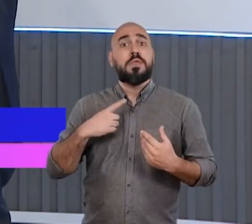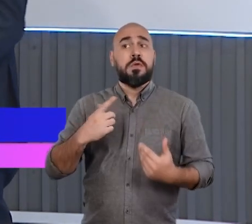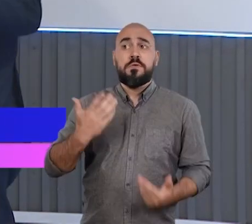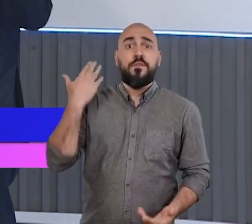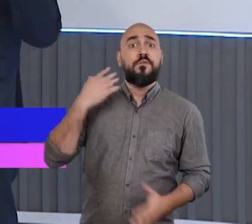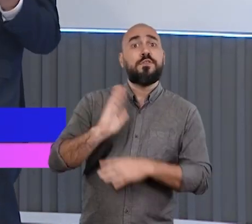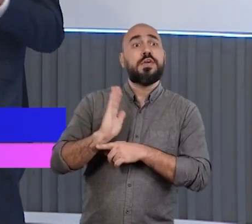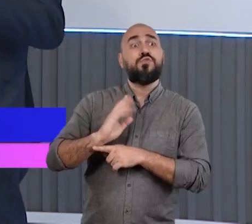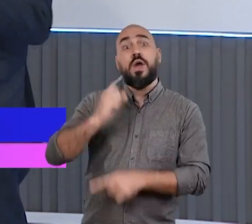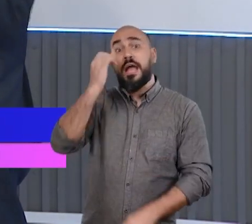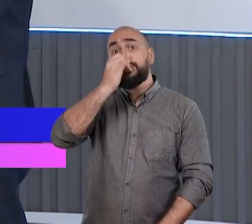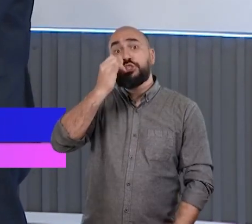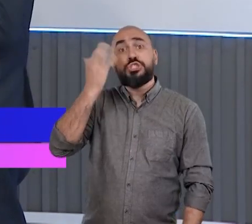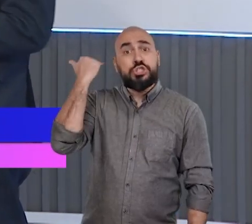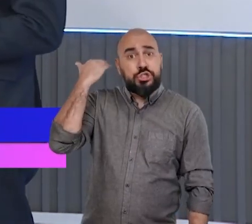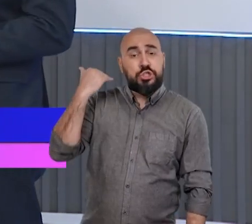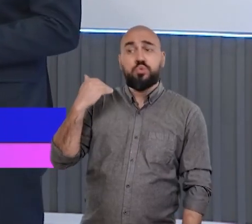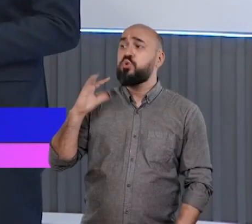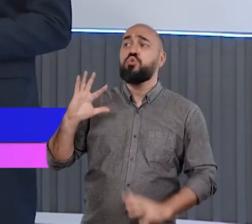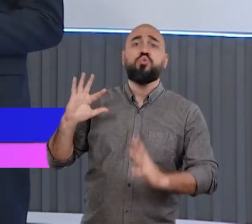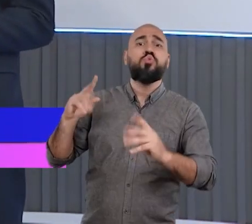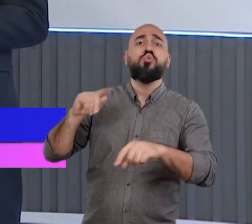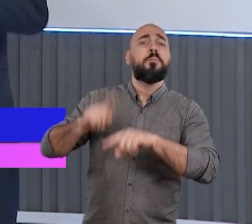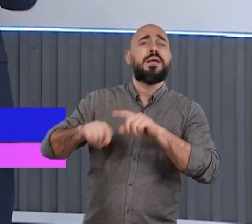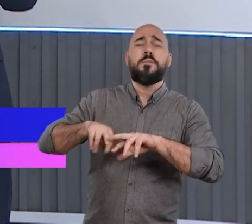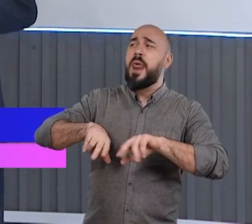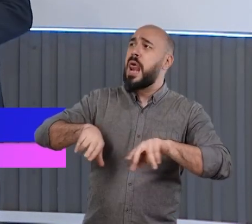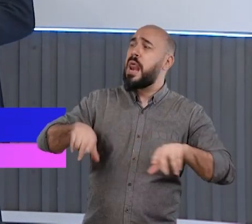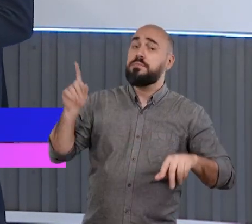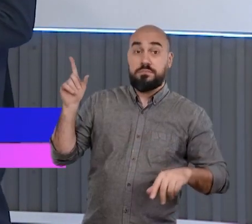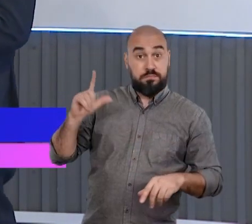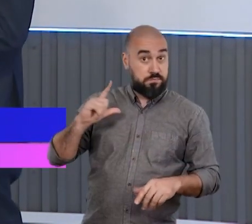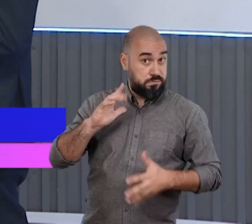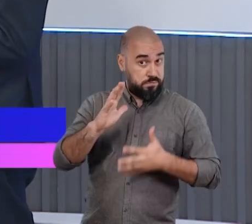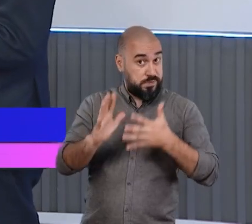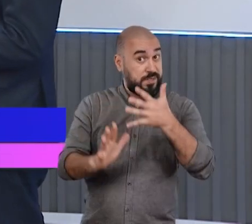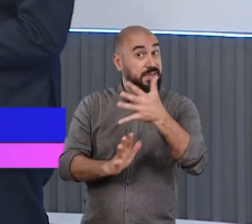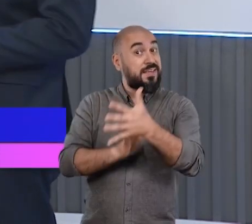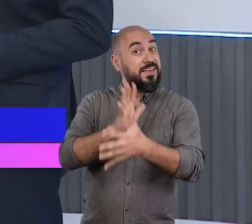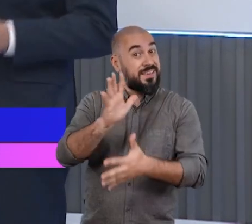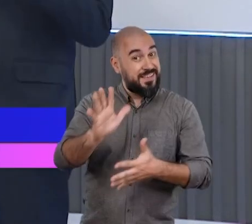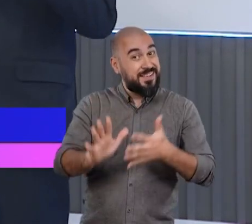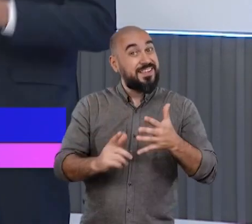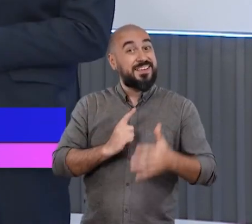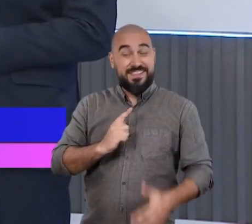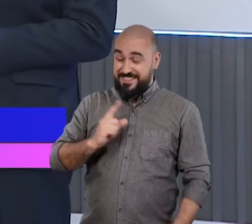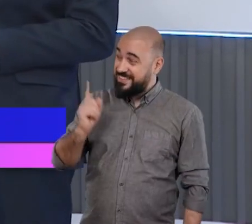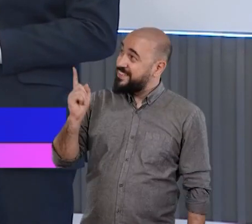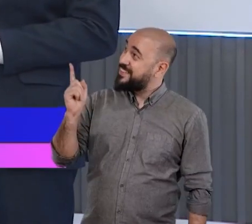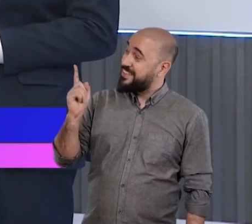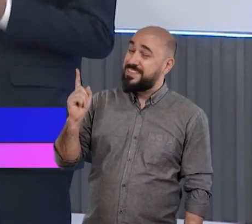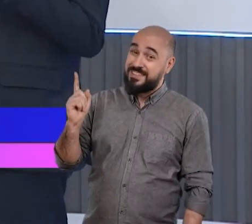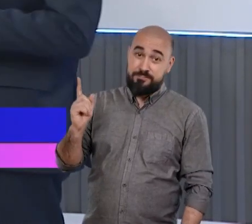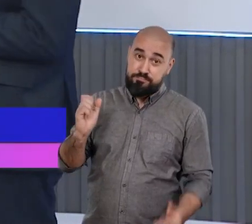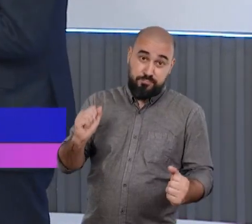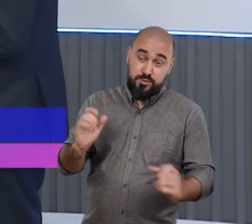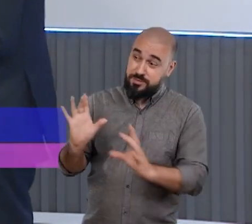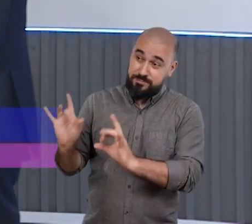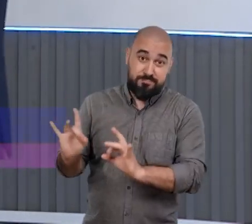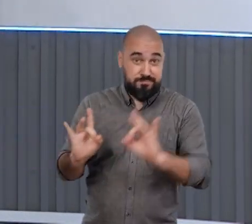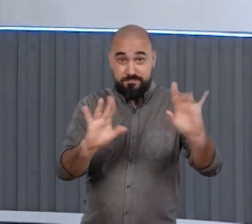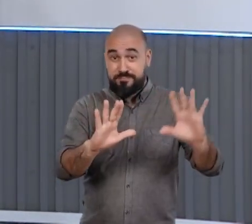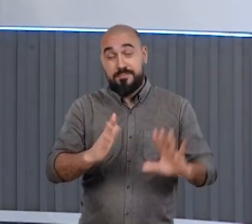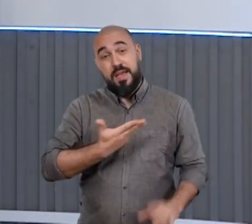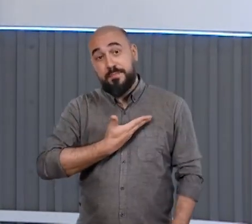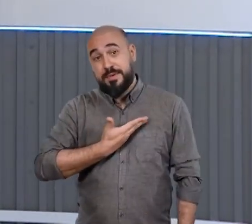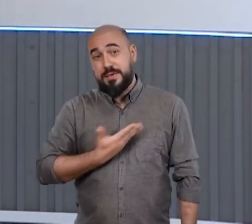temporadas antigas, todo esse material está aqui inteiramente, gratuitamente à sua disposição, tá bom?